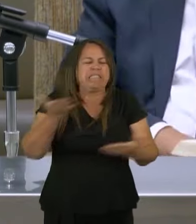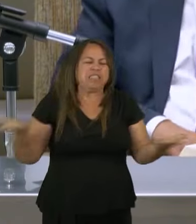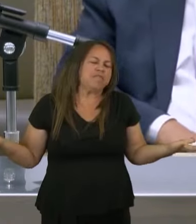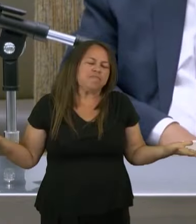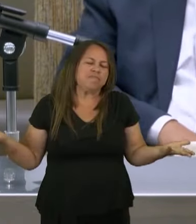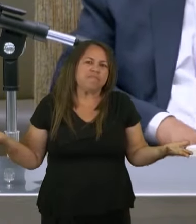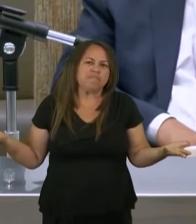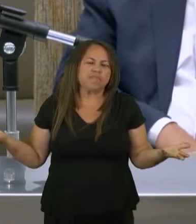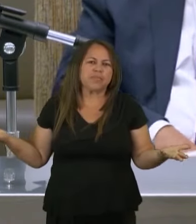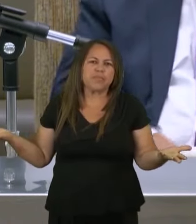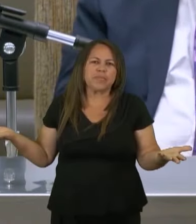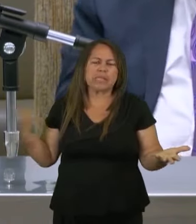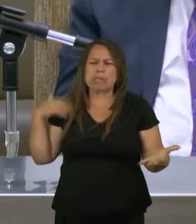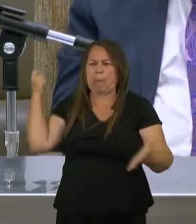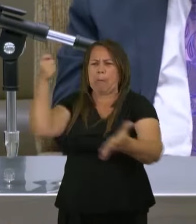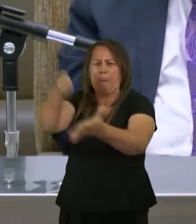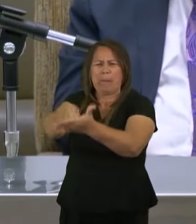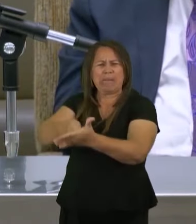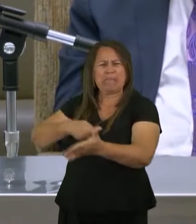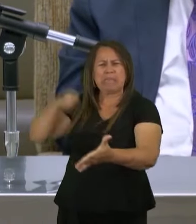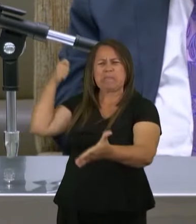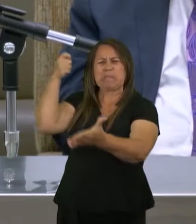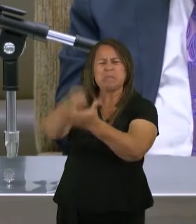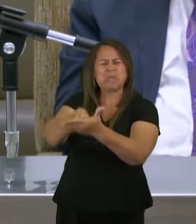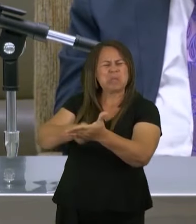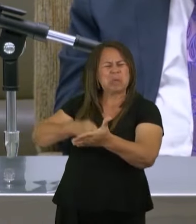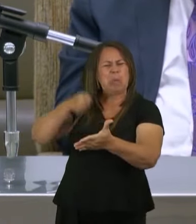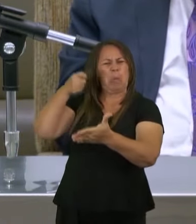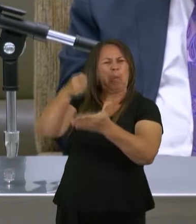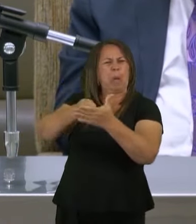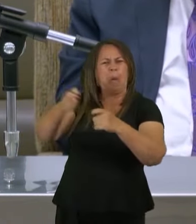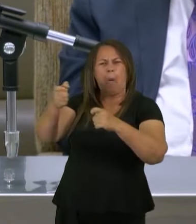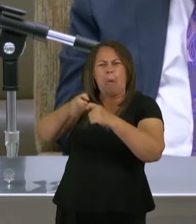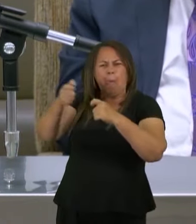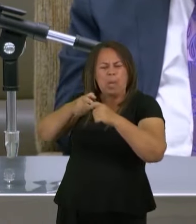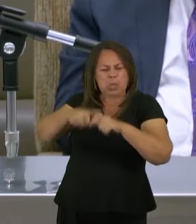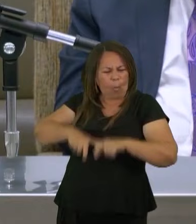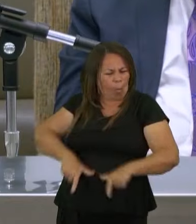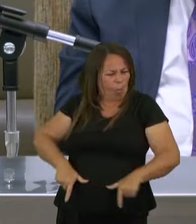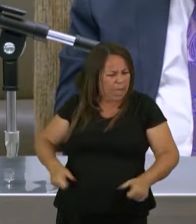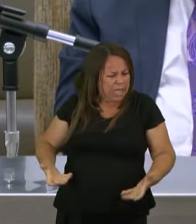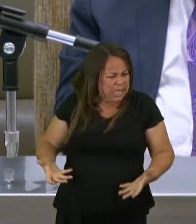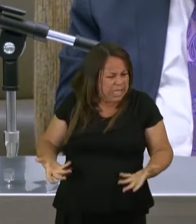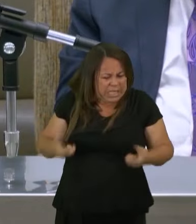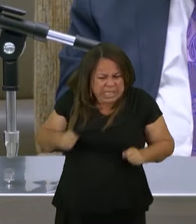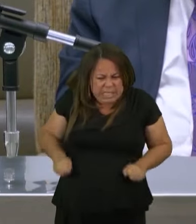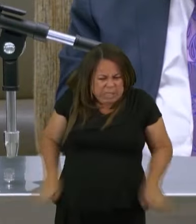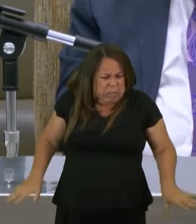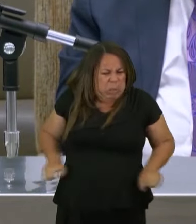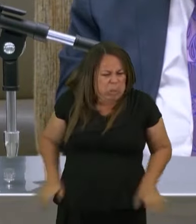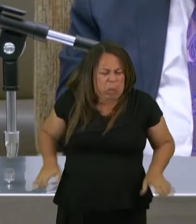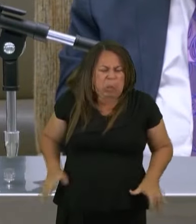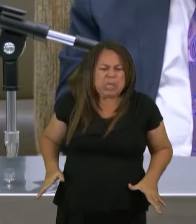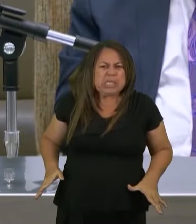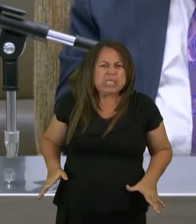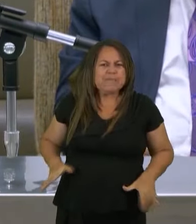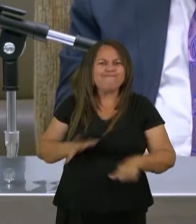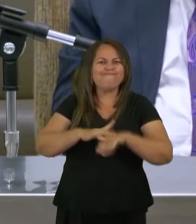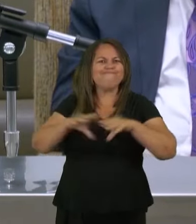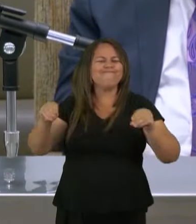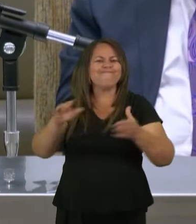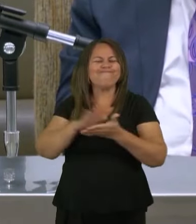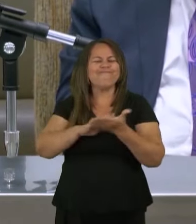pelo qual ela pagou os cuidados e tratamentos. Mas a palavra de Deus vai mostrar também que